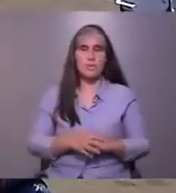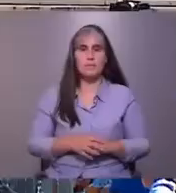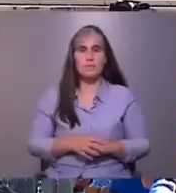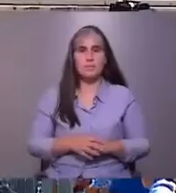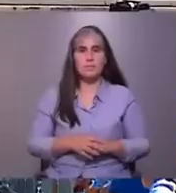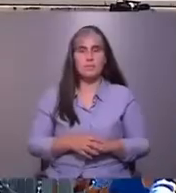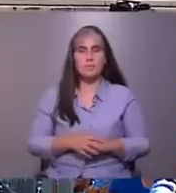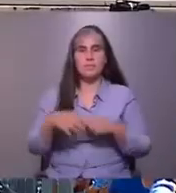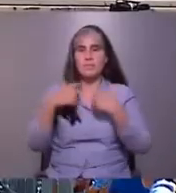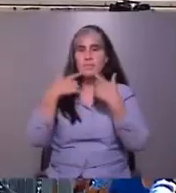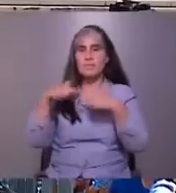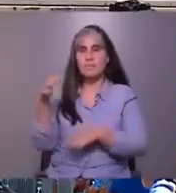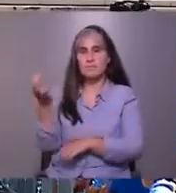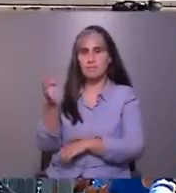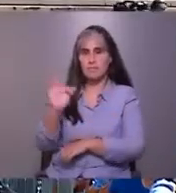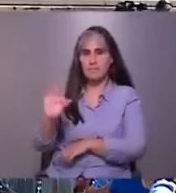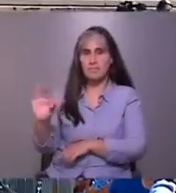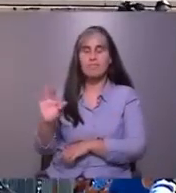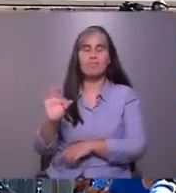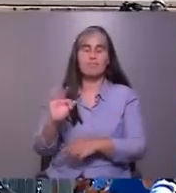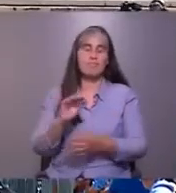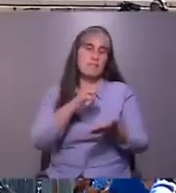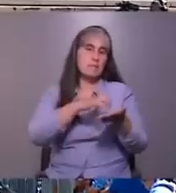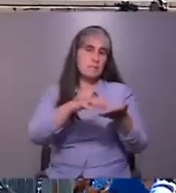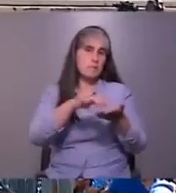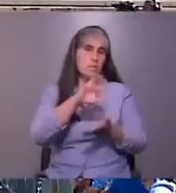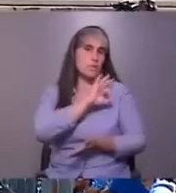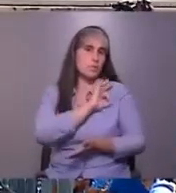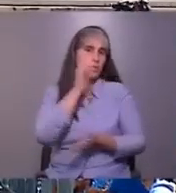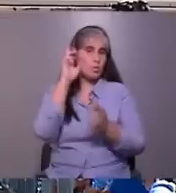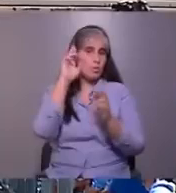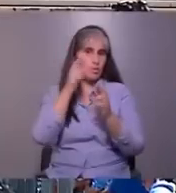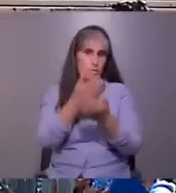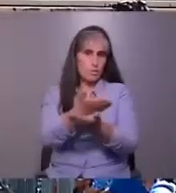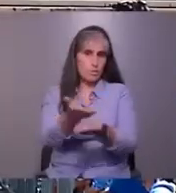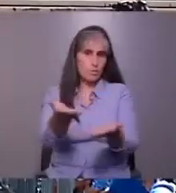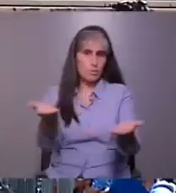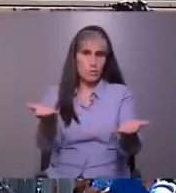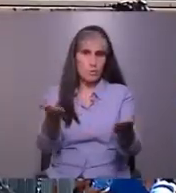Chers pèlerins de langue française, le Seigneur soit avec vous.